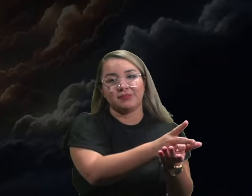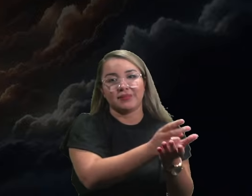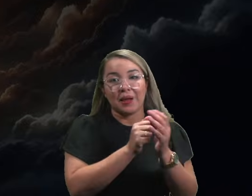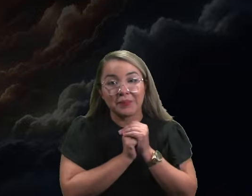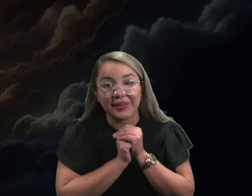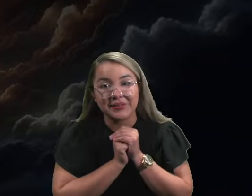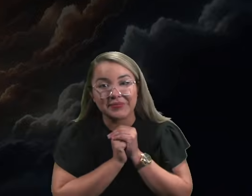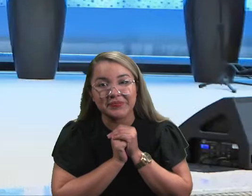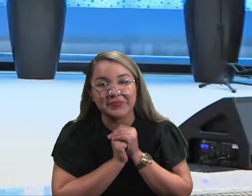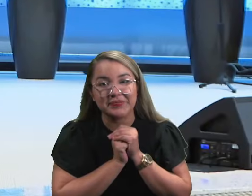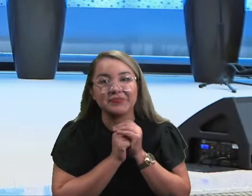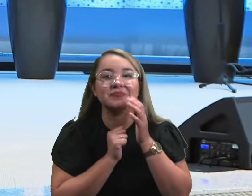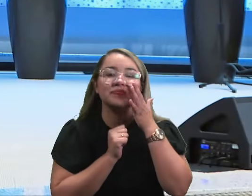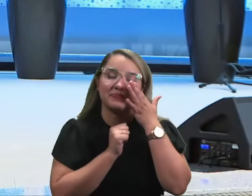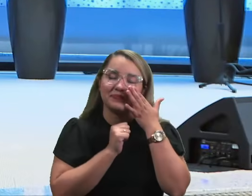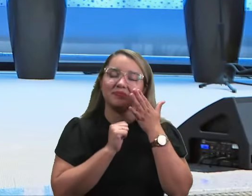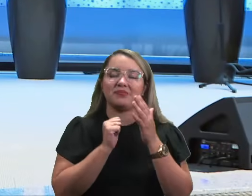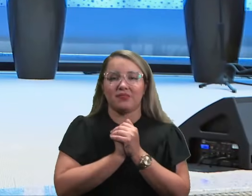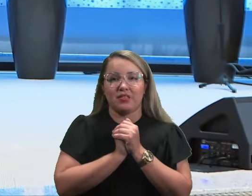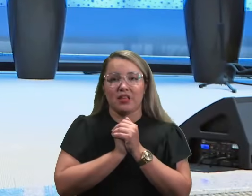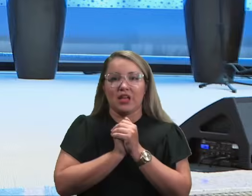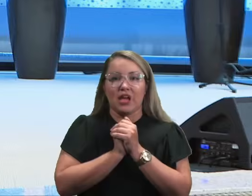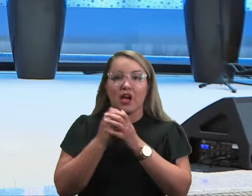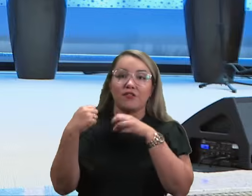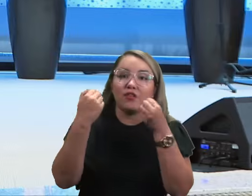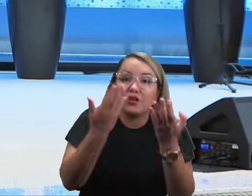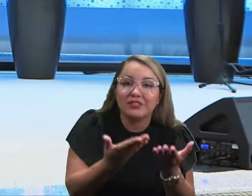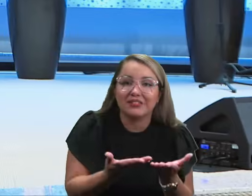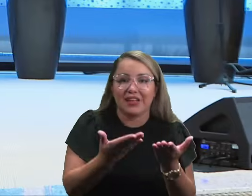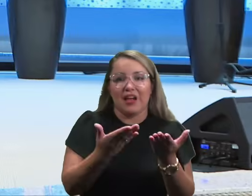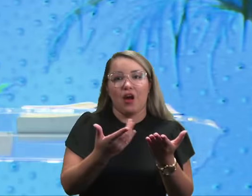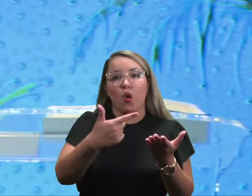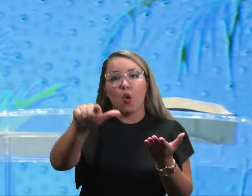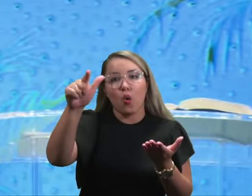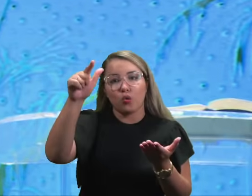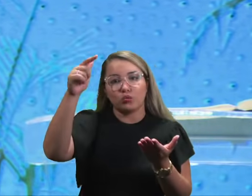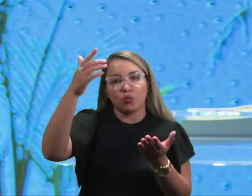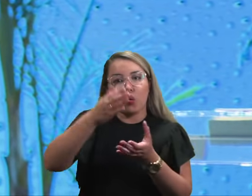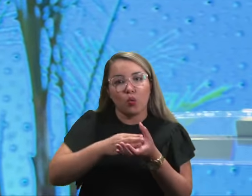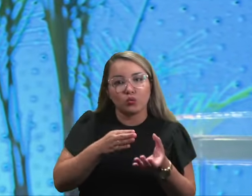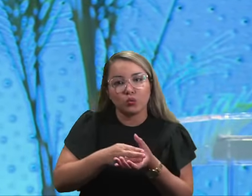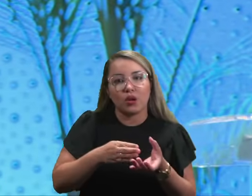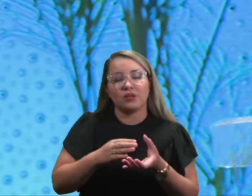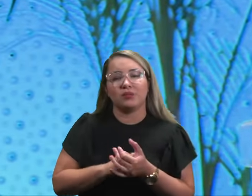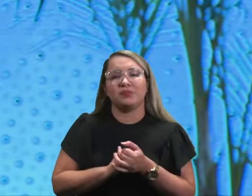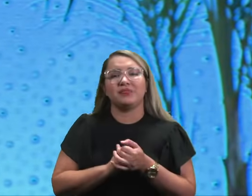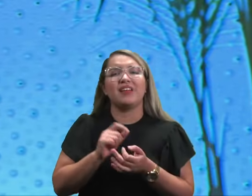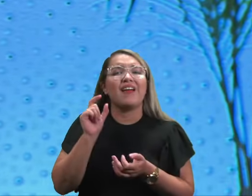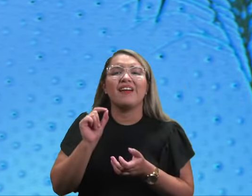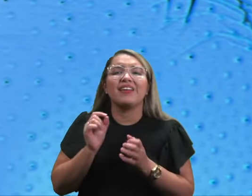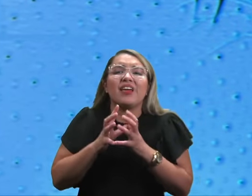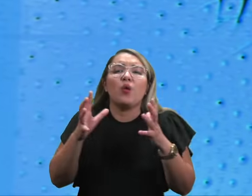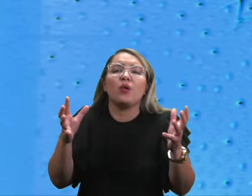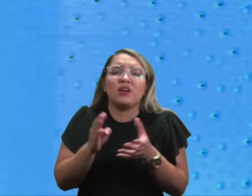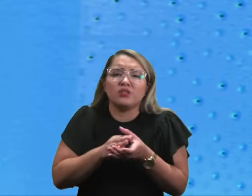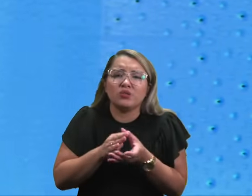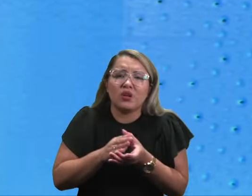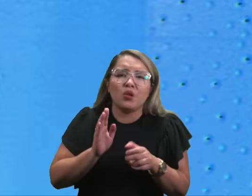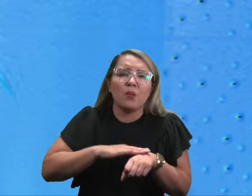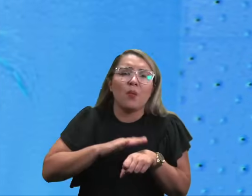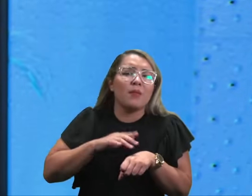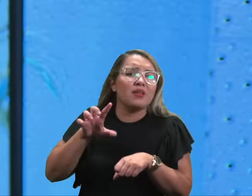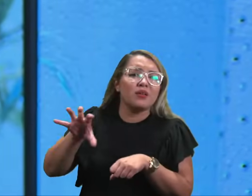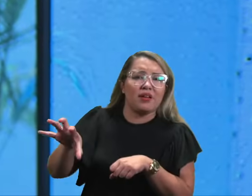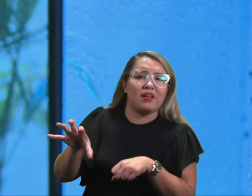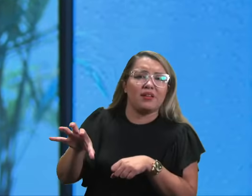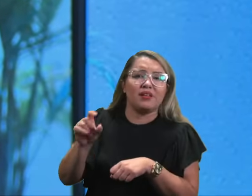Amém? Vou enviar outro Consolador. Olha para mim. Quem era o grande Consolador deles naquele momento?